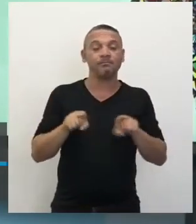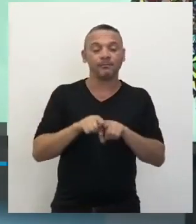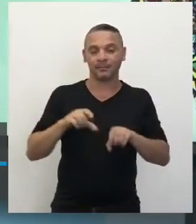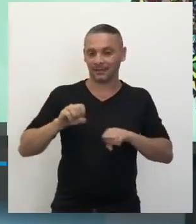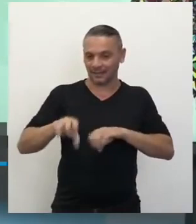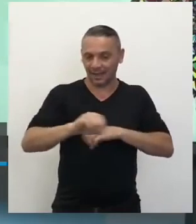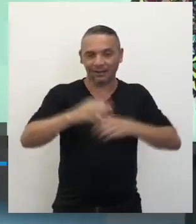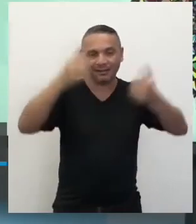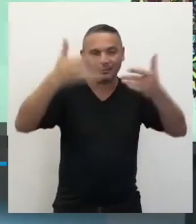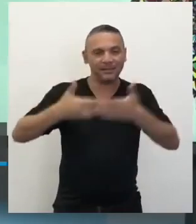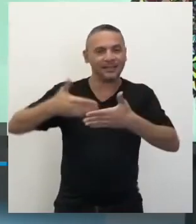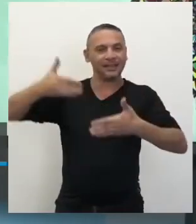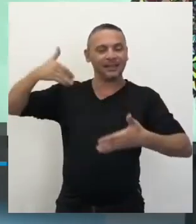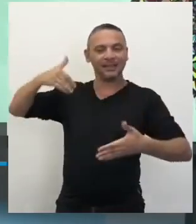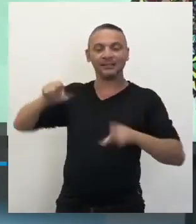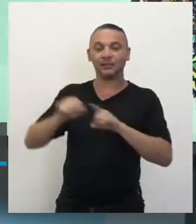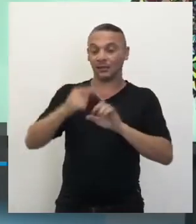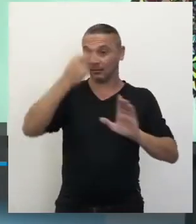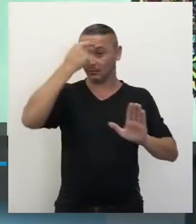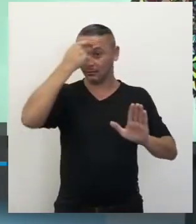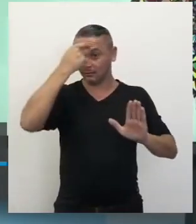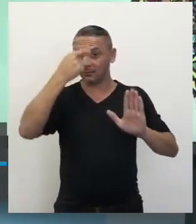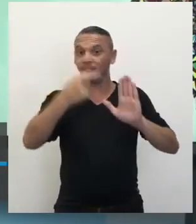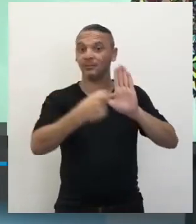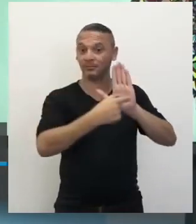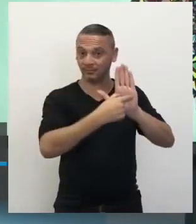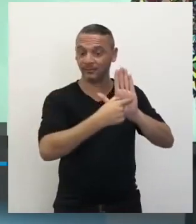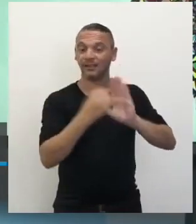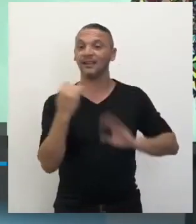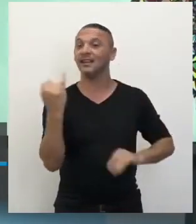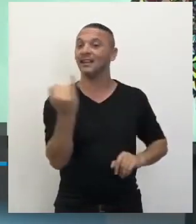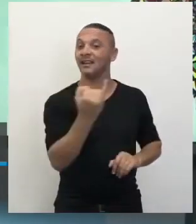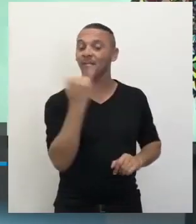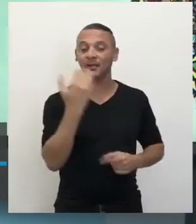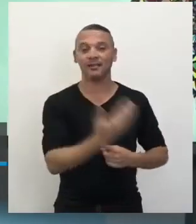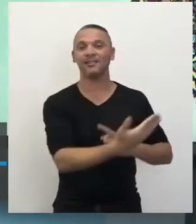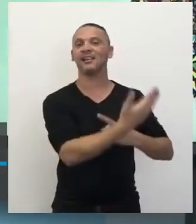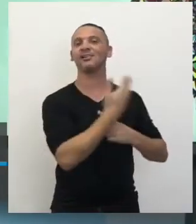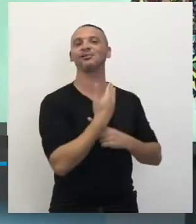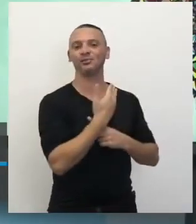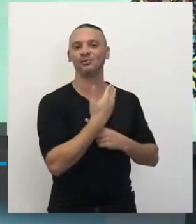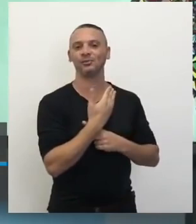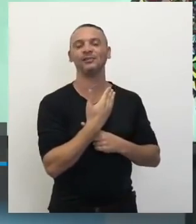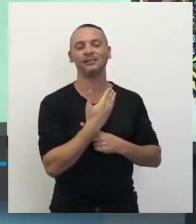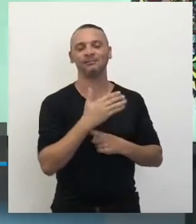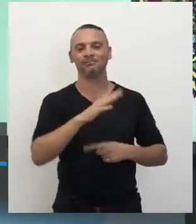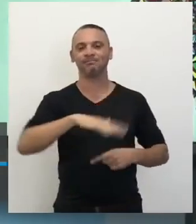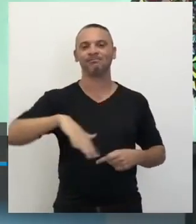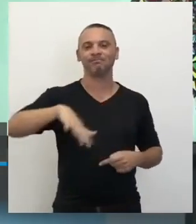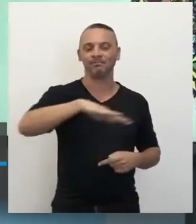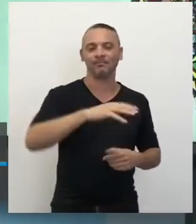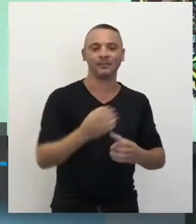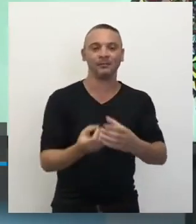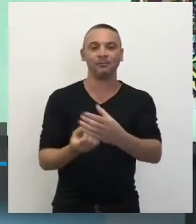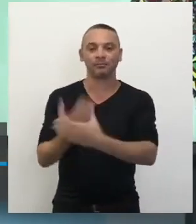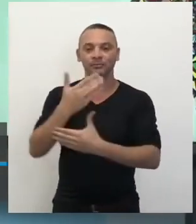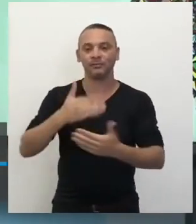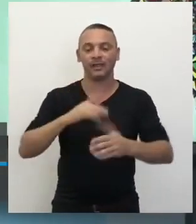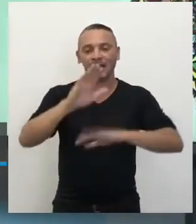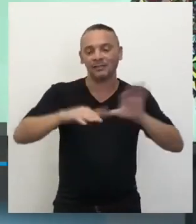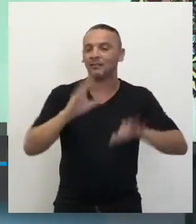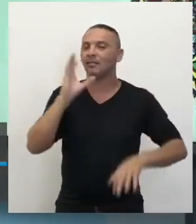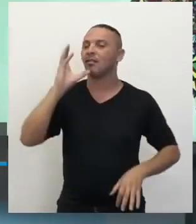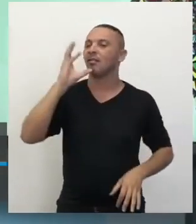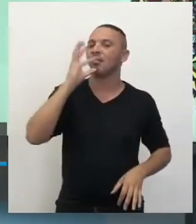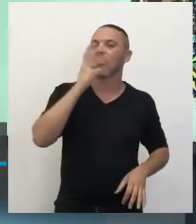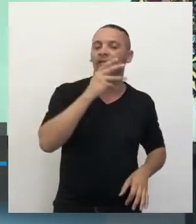falar que a questão da inteligência artificial, que também ajuda nesse contexto de cuidar do campo. Uma produção que normalmente demoraria